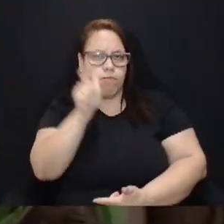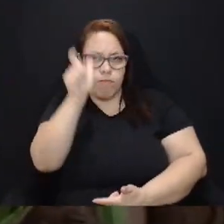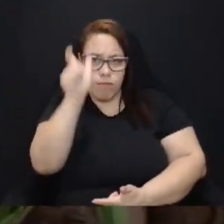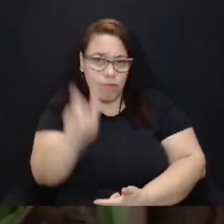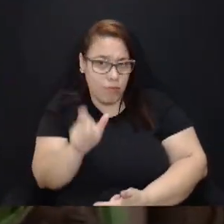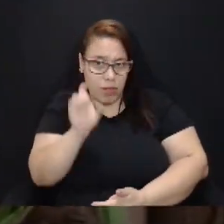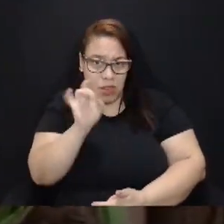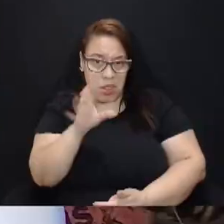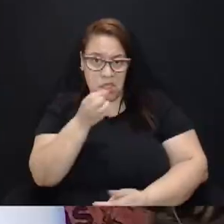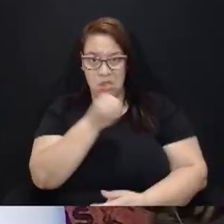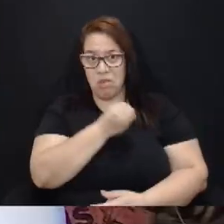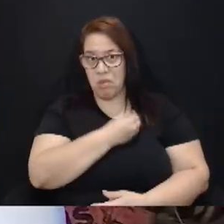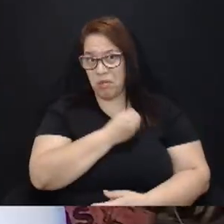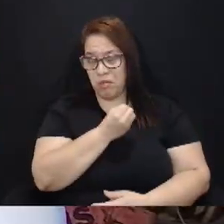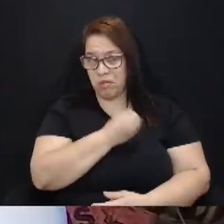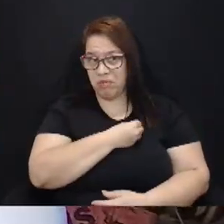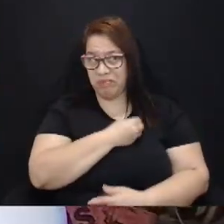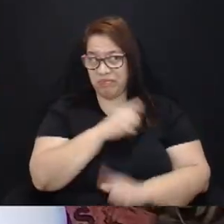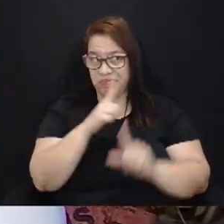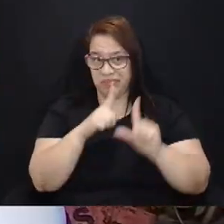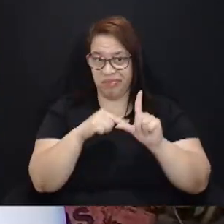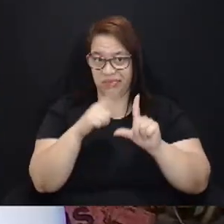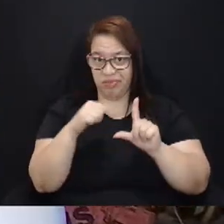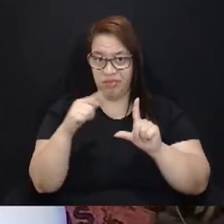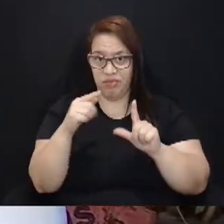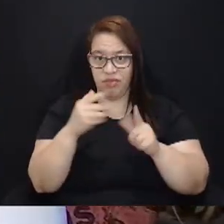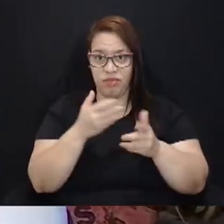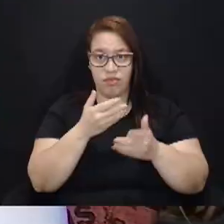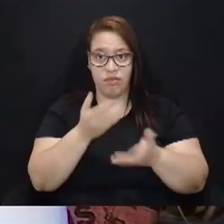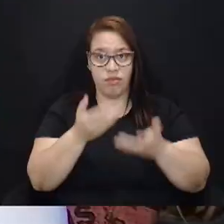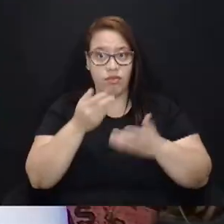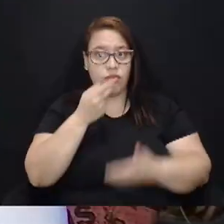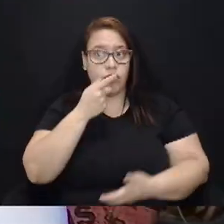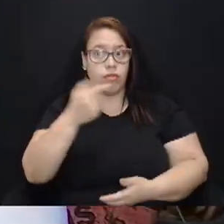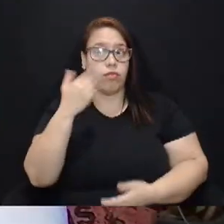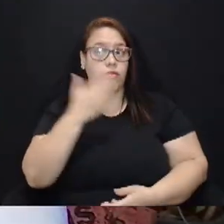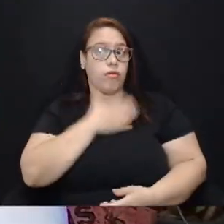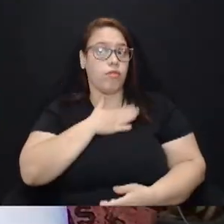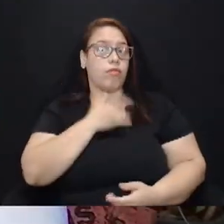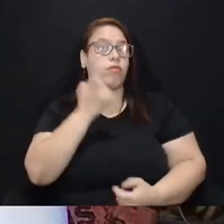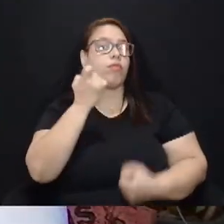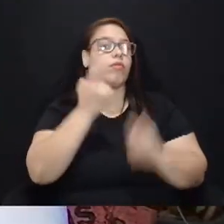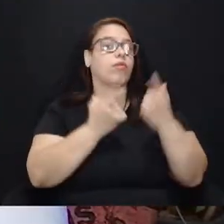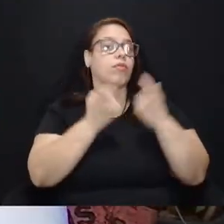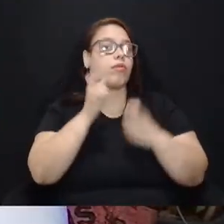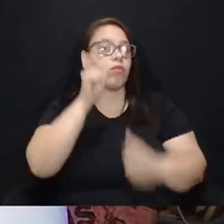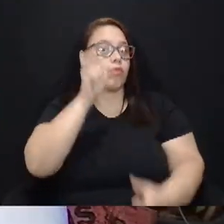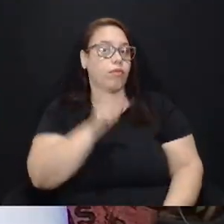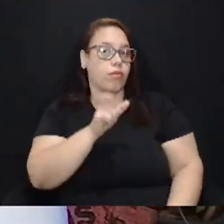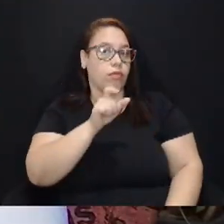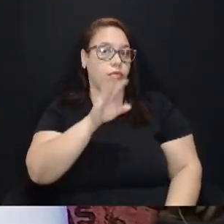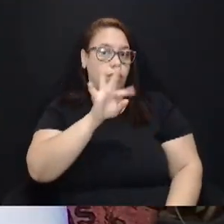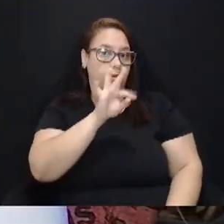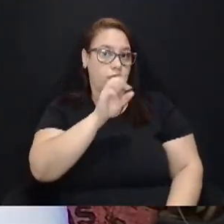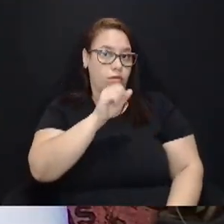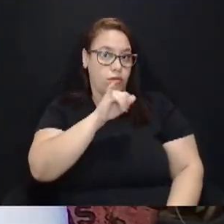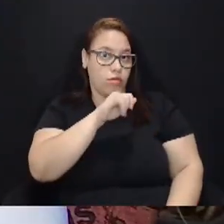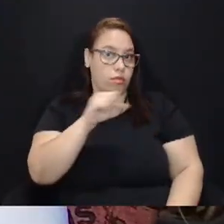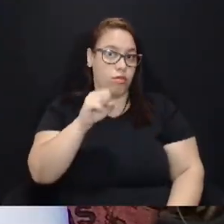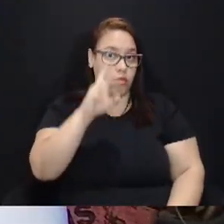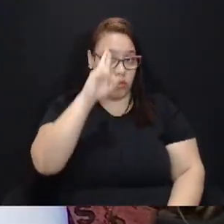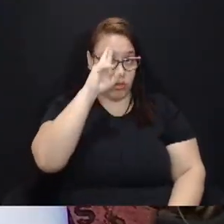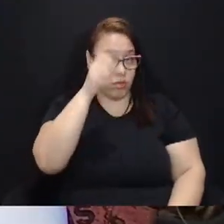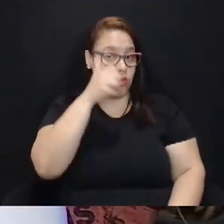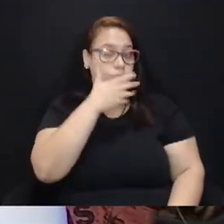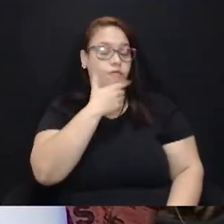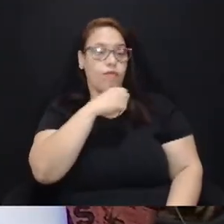números nas estatísticas. Queria que o senhor começasse falando para mim um pouco sobre quem era a Thaís, como o senhor, como pai, gosta de se